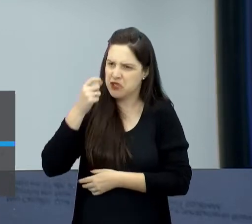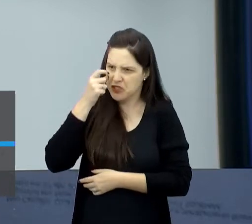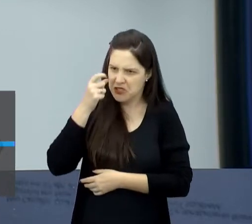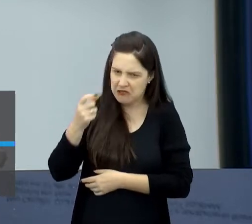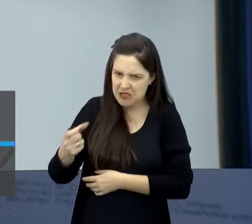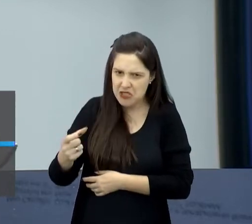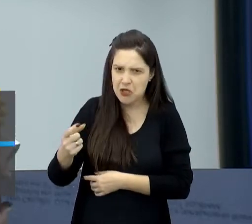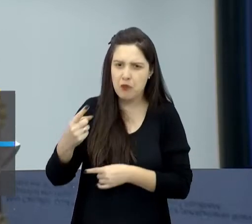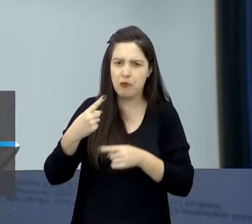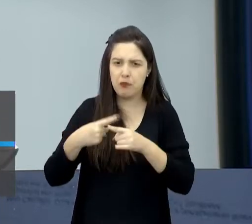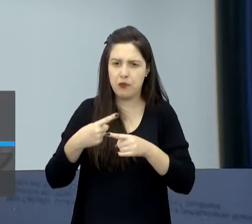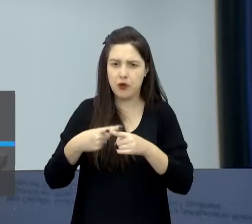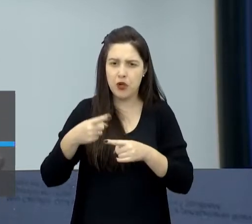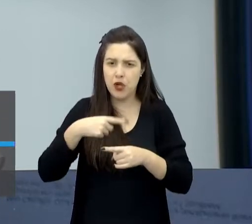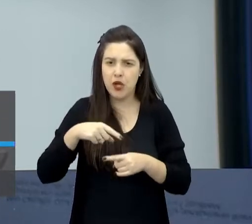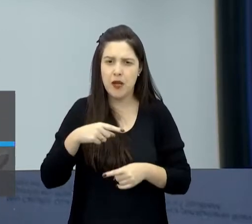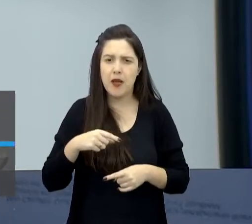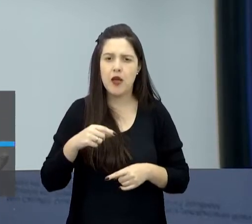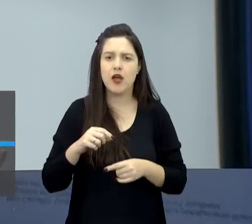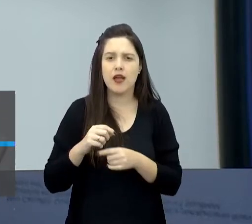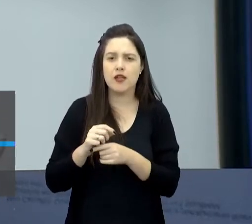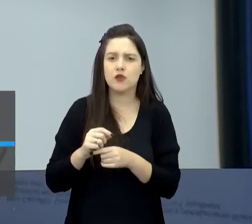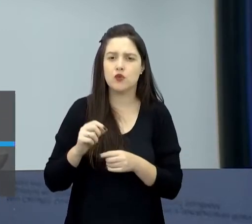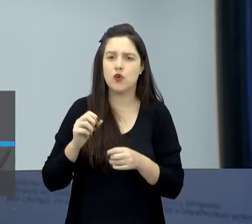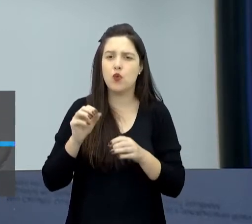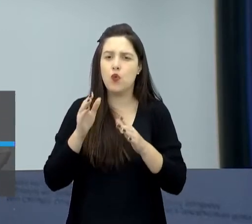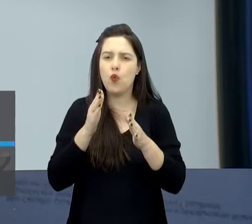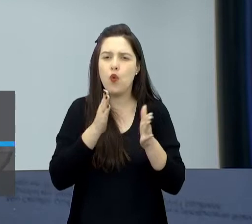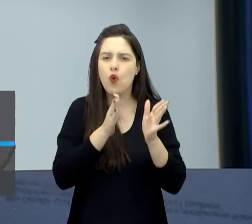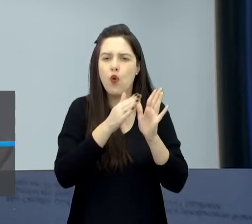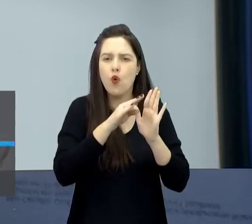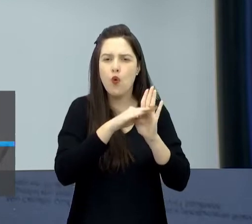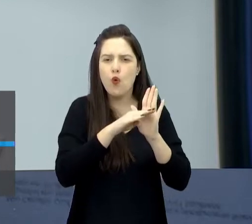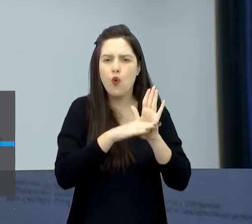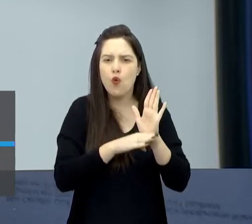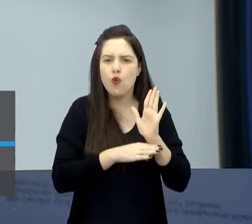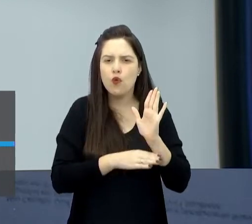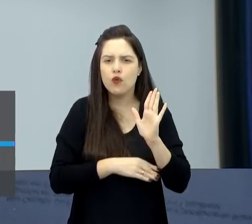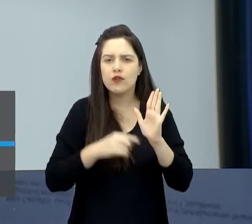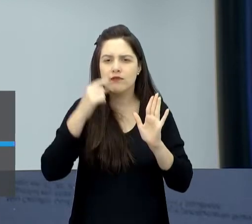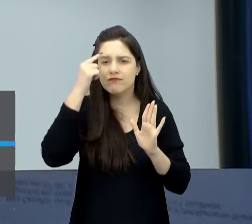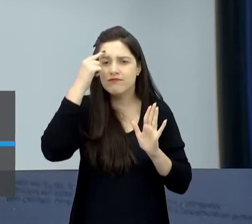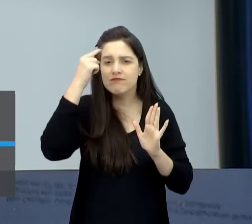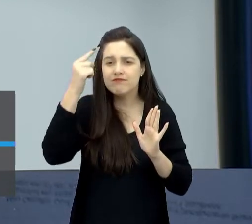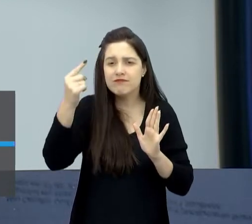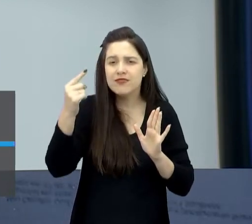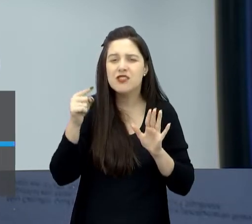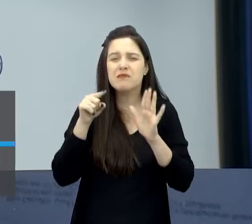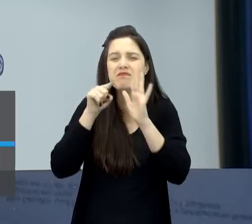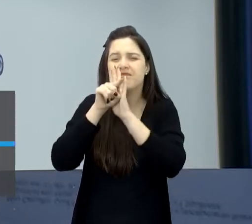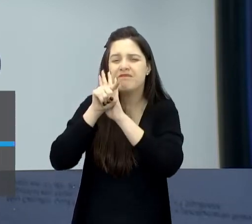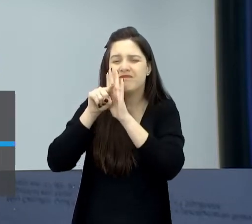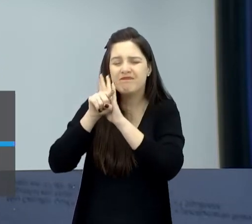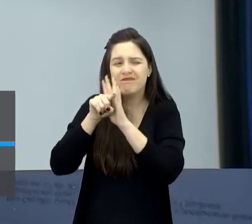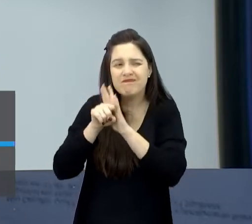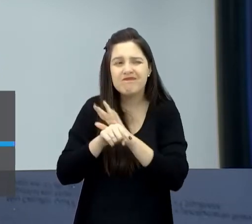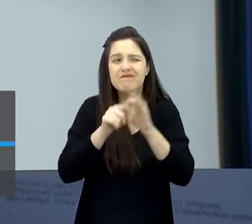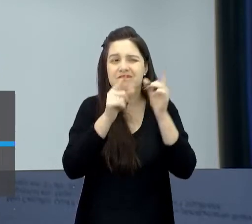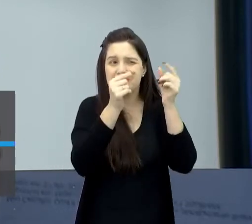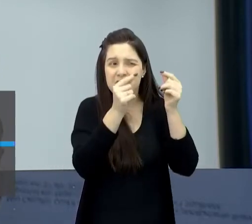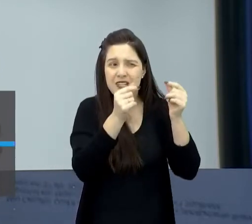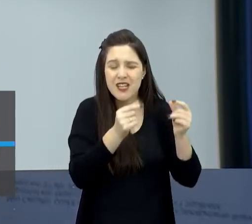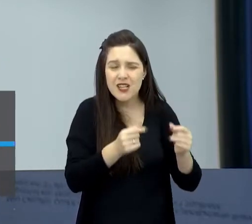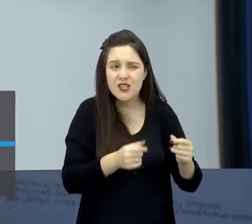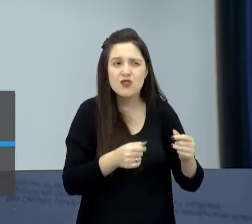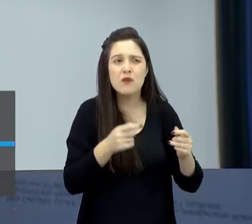porque normalmente quando nós falamos a palavra orçamento, já vem de orçar, somente você fazer pesquisas de preços para adquirir